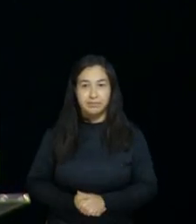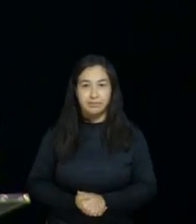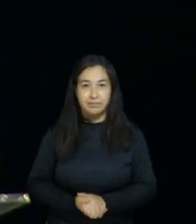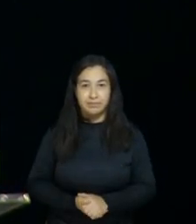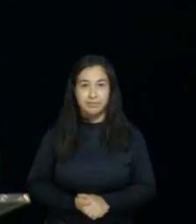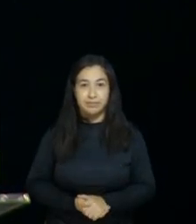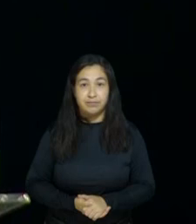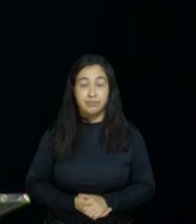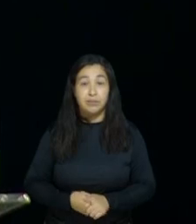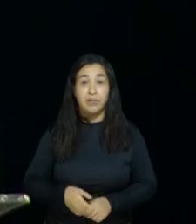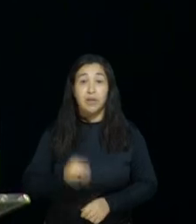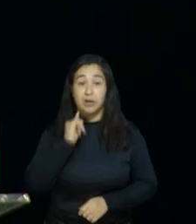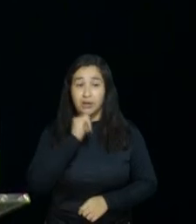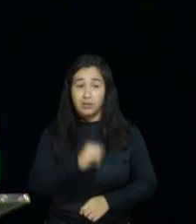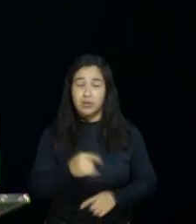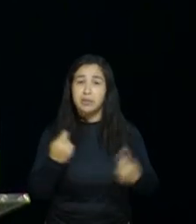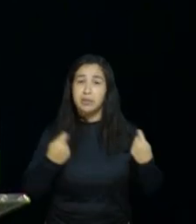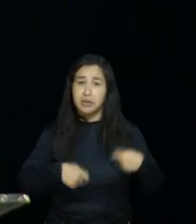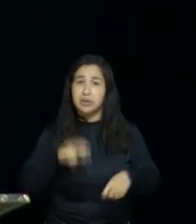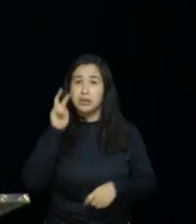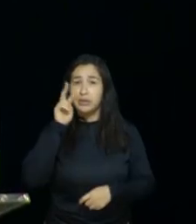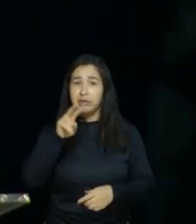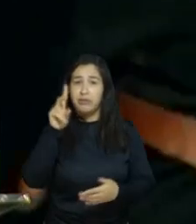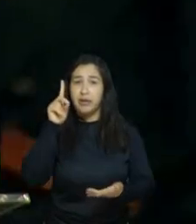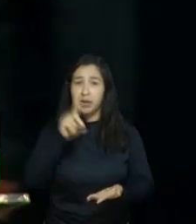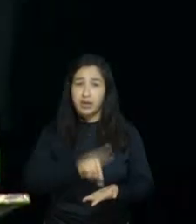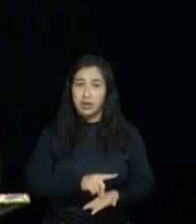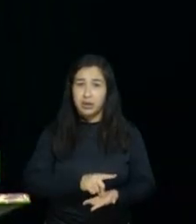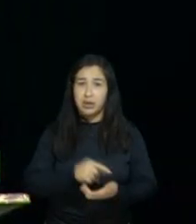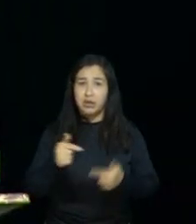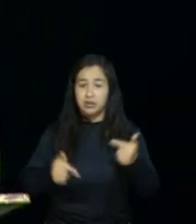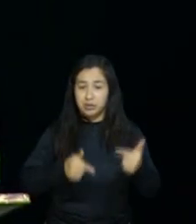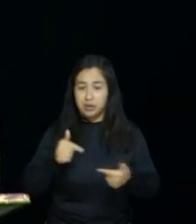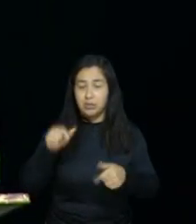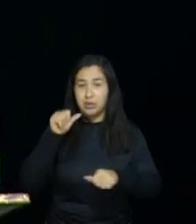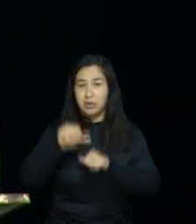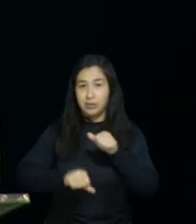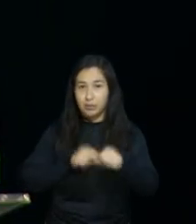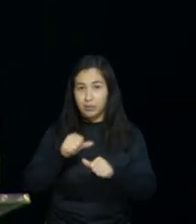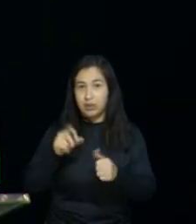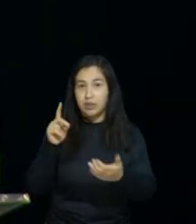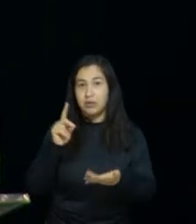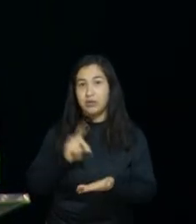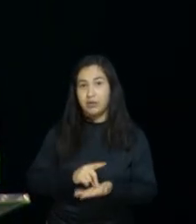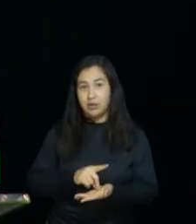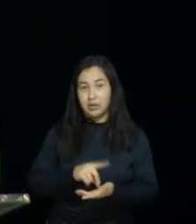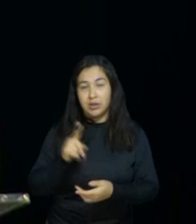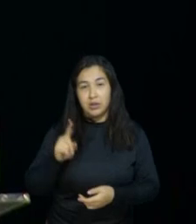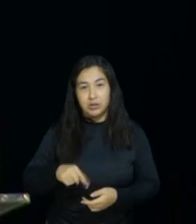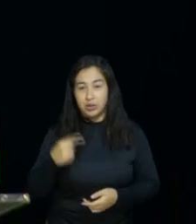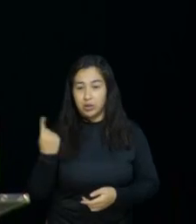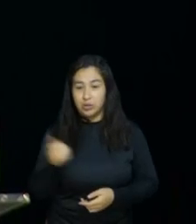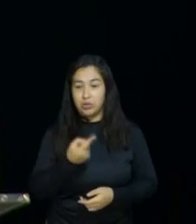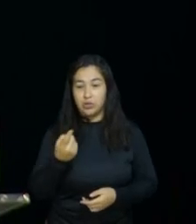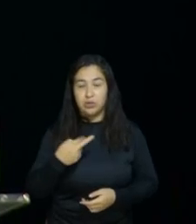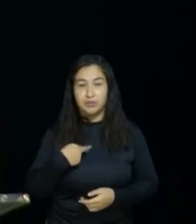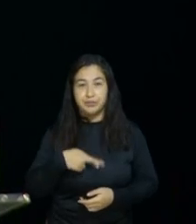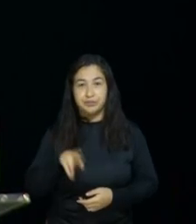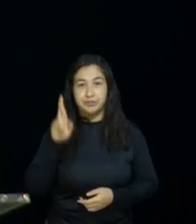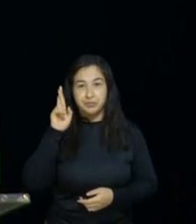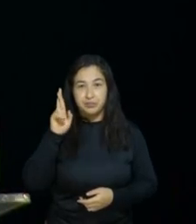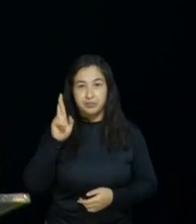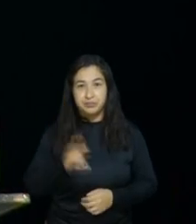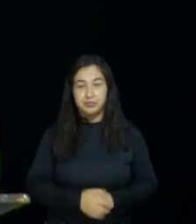que olhar a realidade, perceber a realidade das coisas e trabalhar para mudar as realidades que são de nossa responsabilidade. E aí, vindo